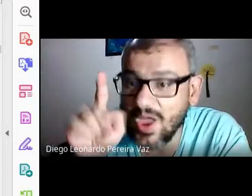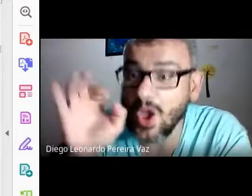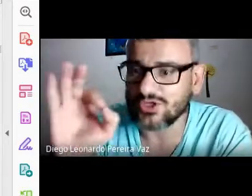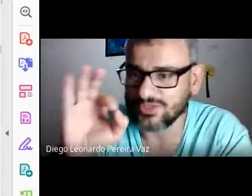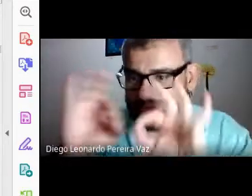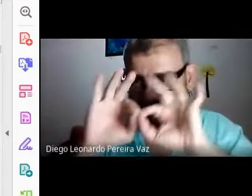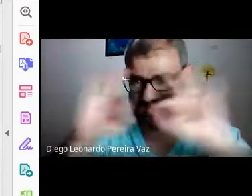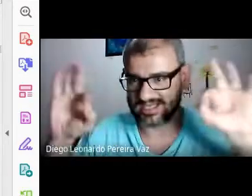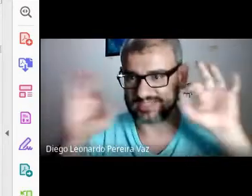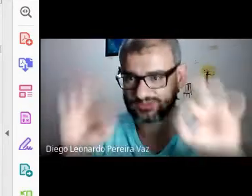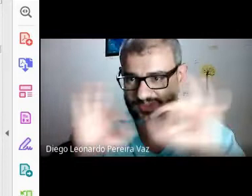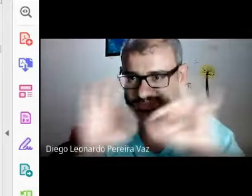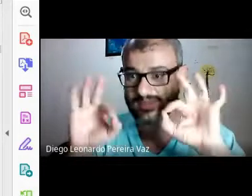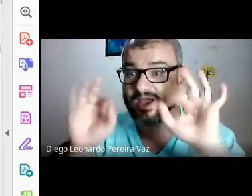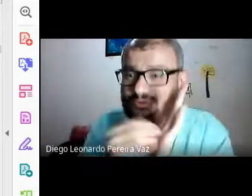Não. Outra.